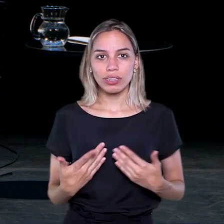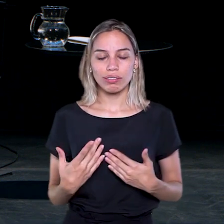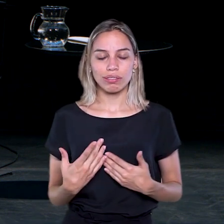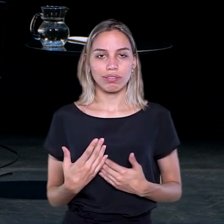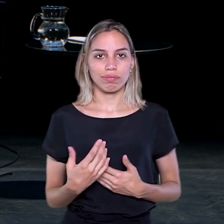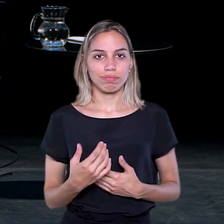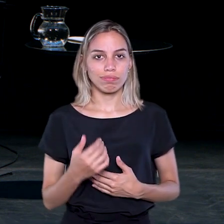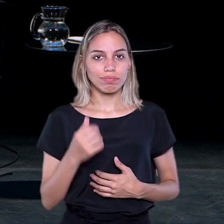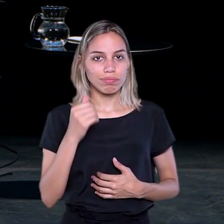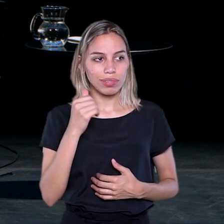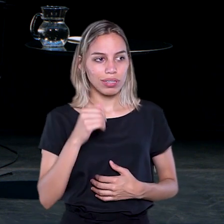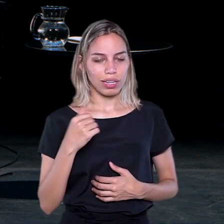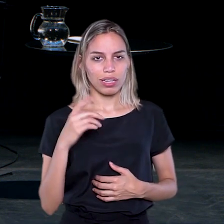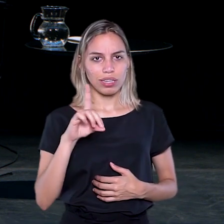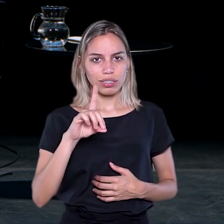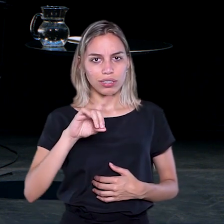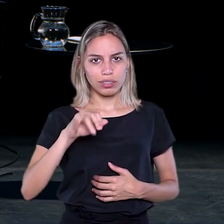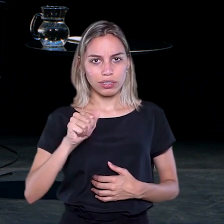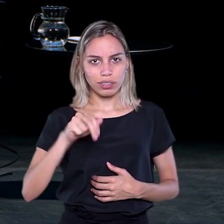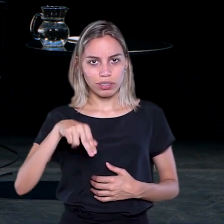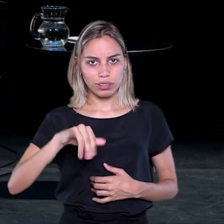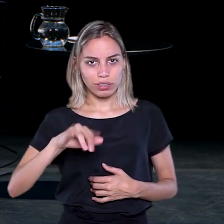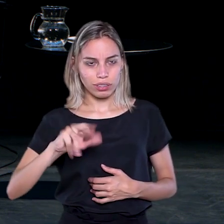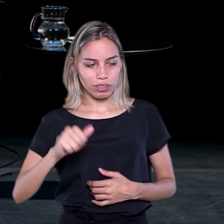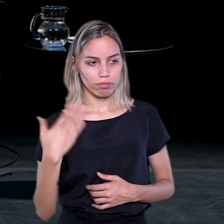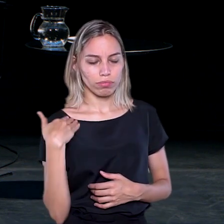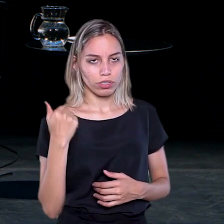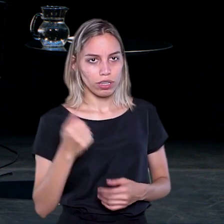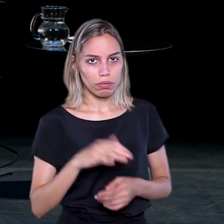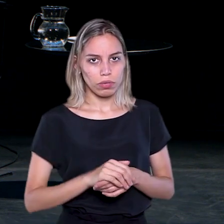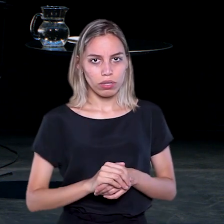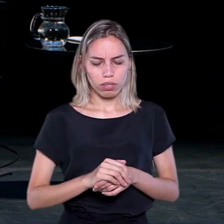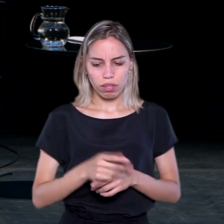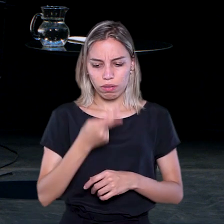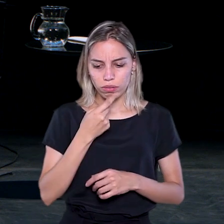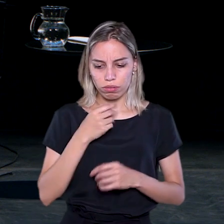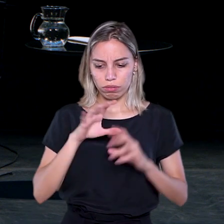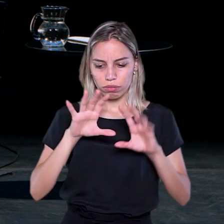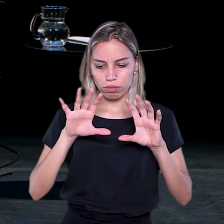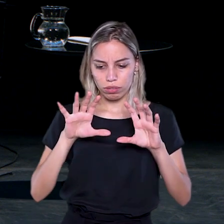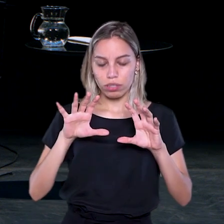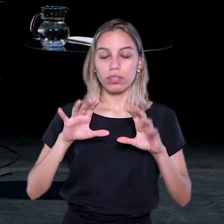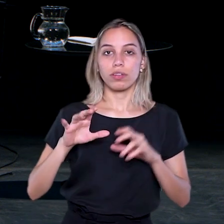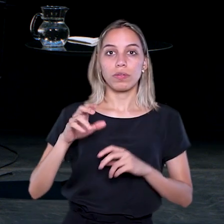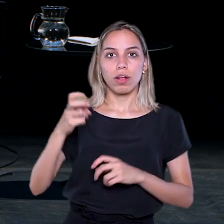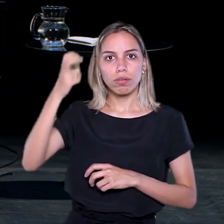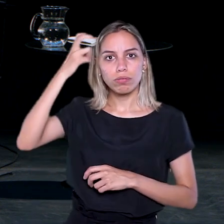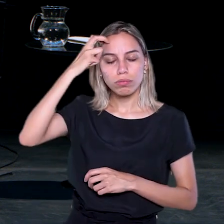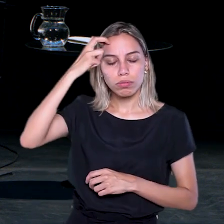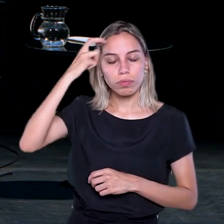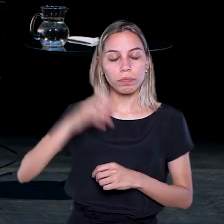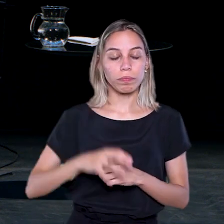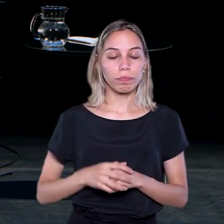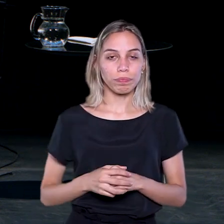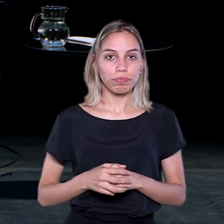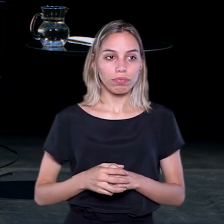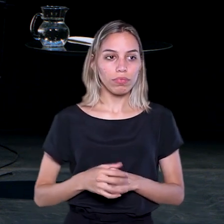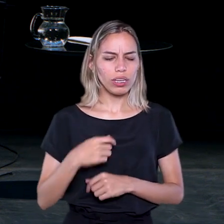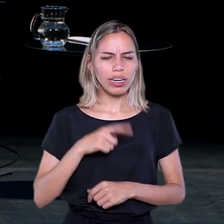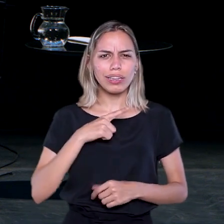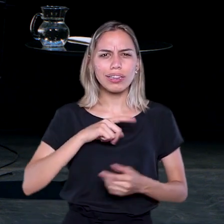convidou. A gente até pensou em, ao invés de escrever na coleção Feminismos Plurais, escrever no selo Sueli Carneiro, porque é um tema denso e eu tenho uma longa